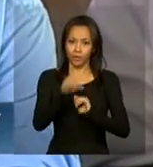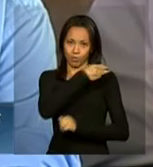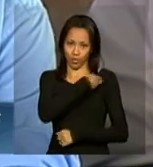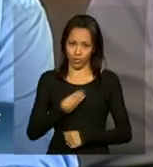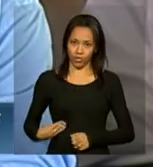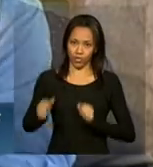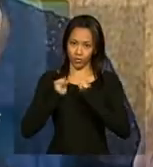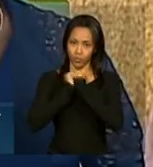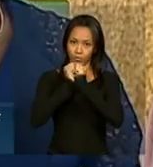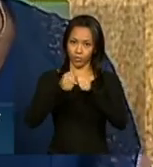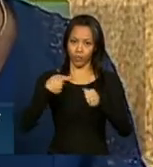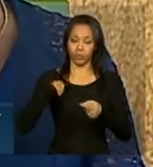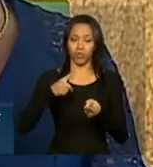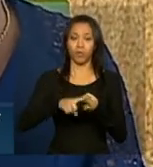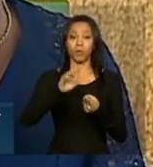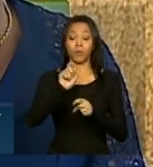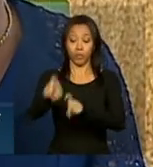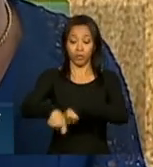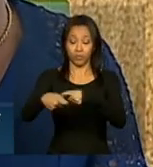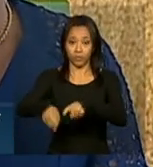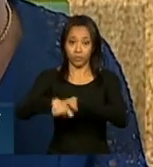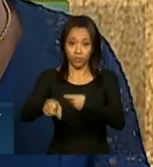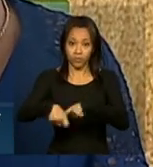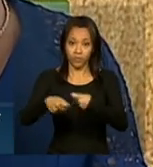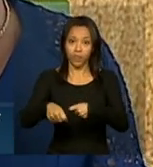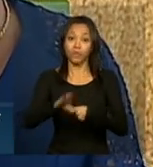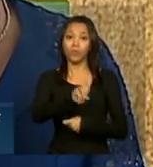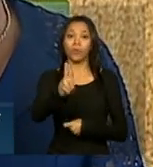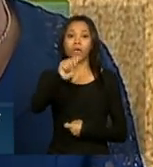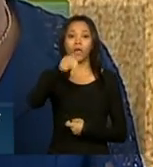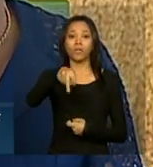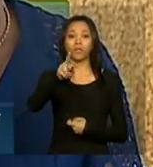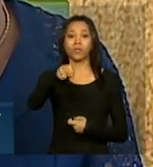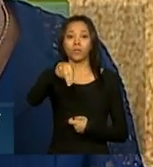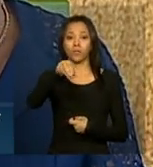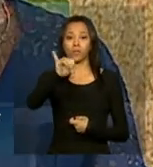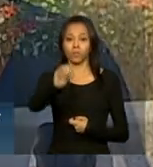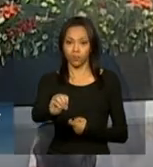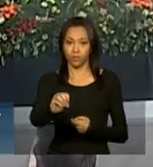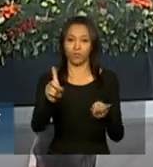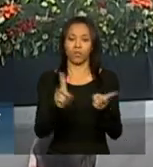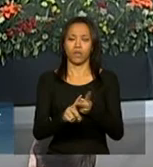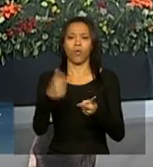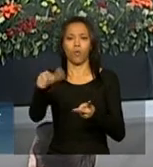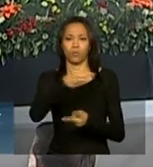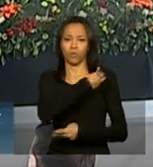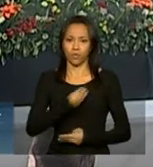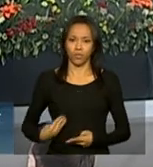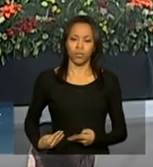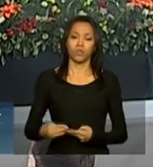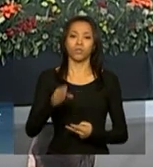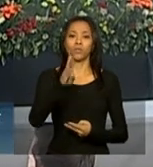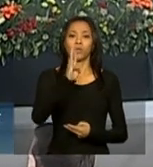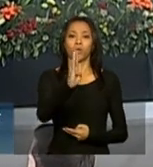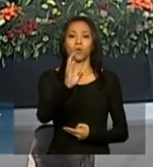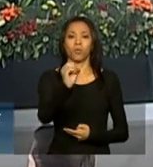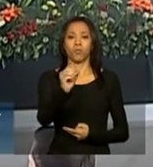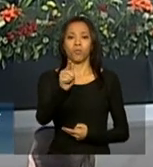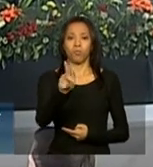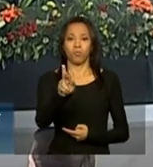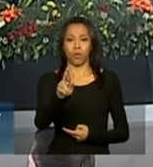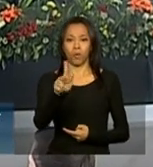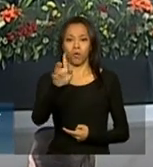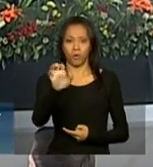acompanham aqui, o ministro da Agricultura, Antônio Andrade, o ministro César Borges, do